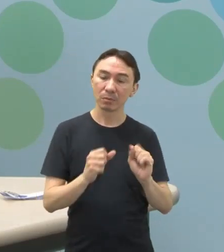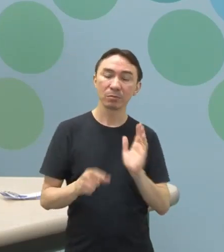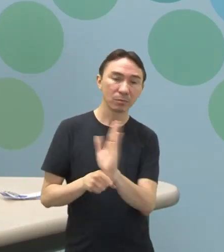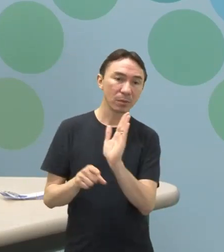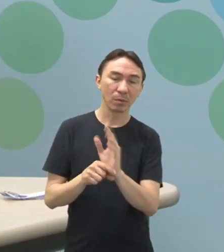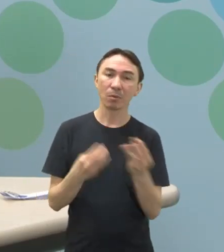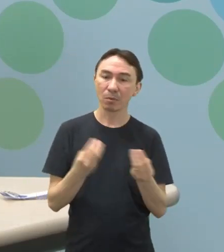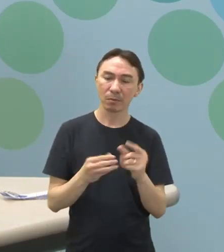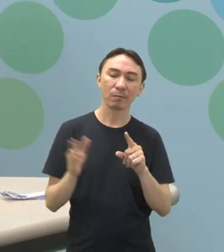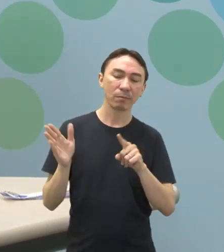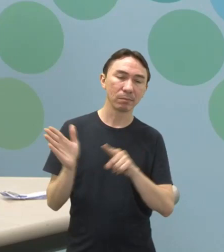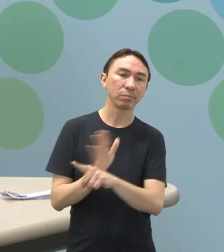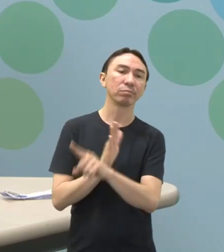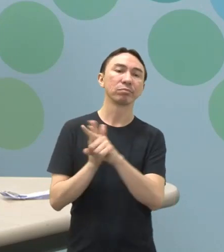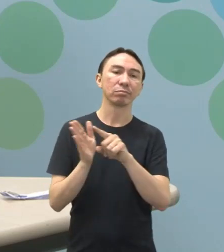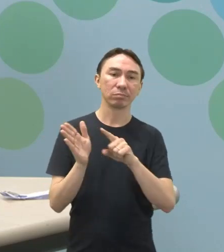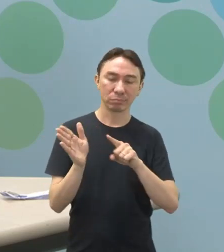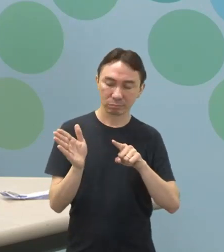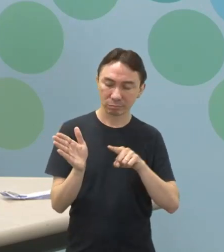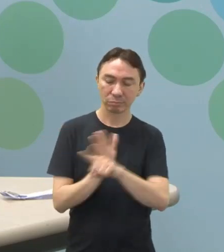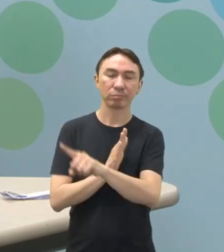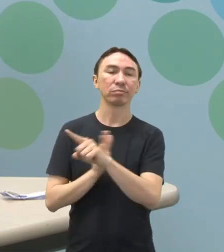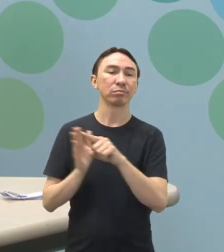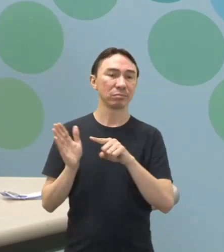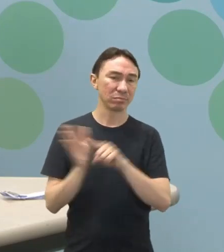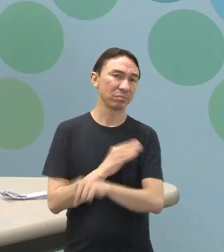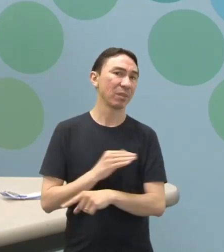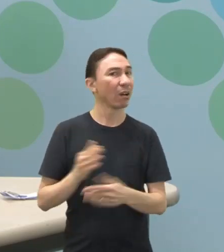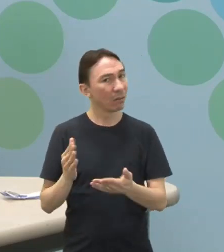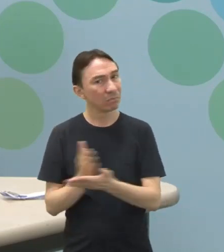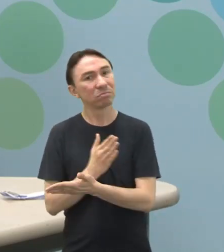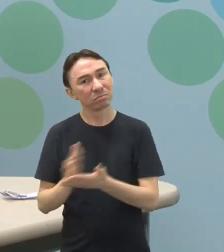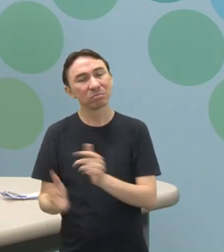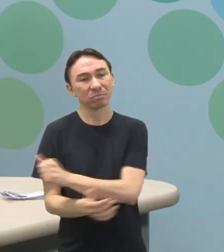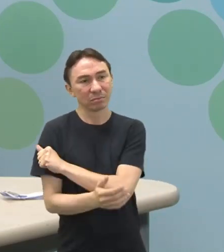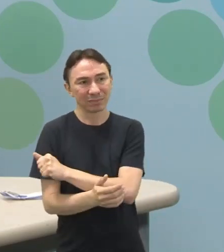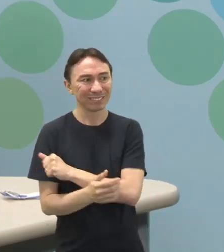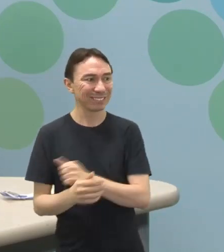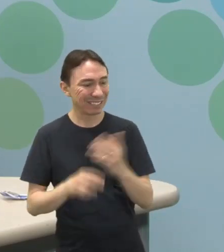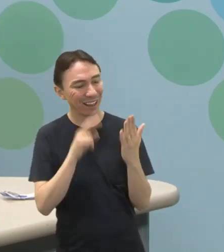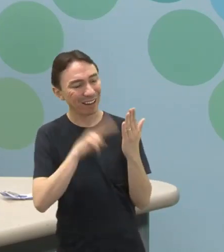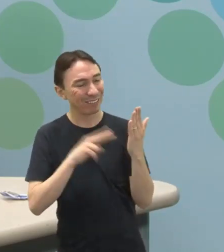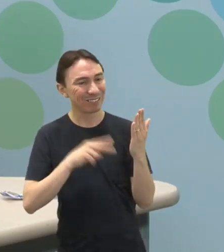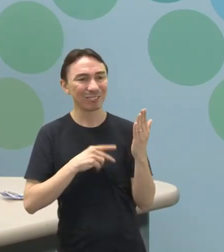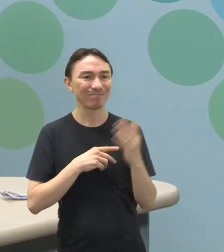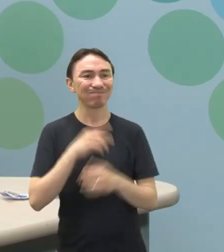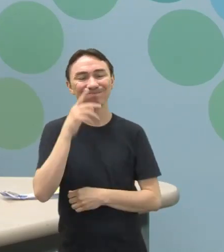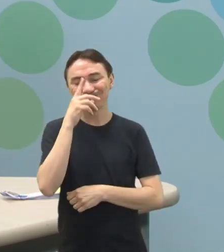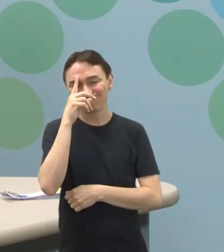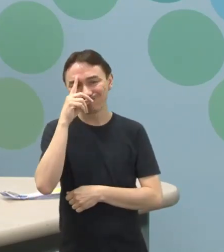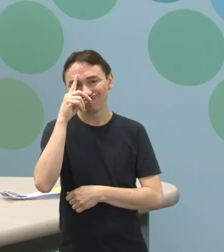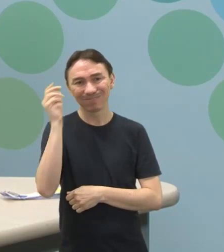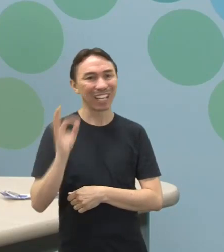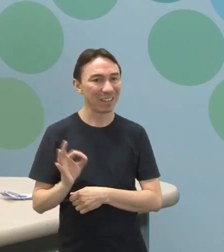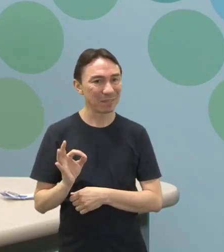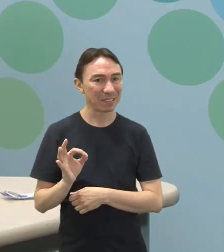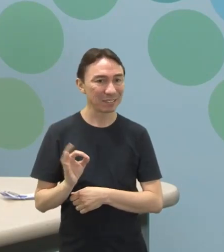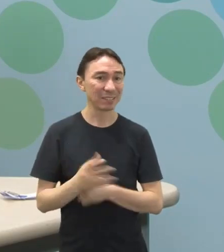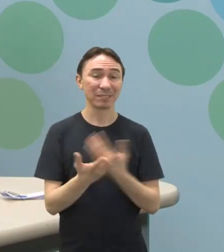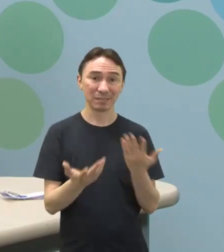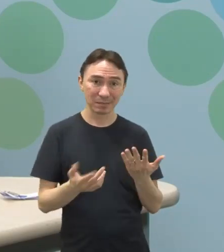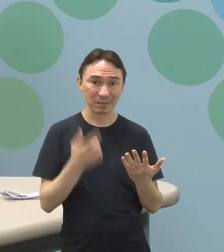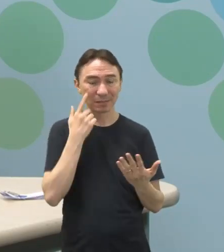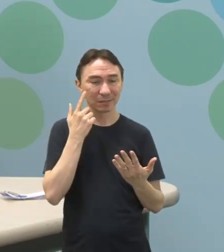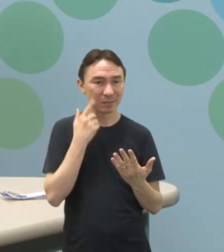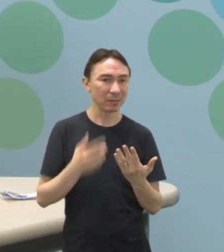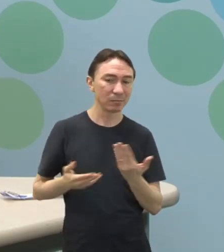cuidado de leitura né mas promover essa troca com estudante que saiba ler pode ajudar no